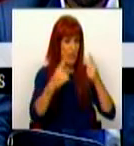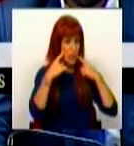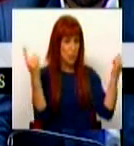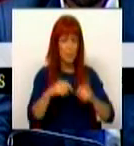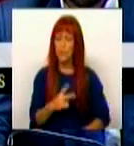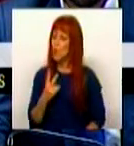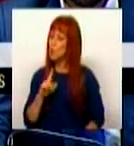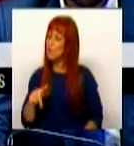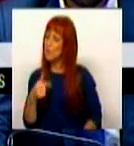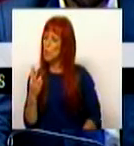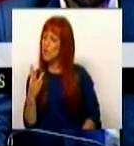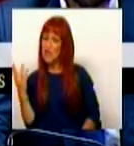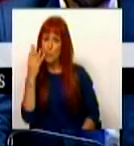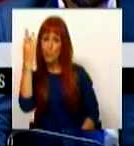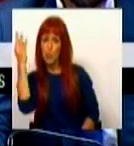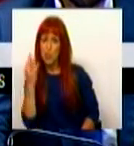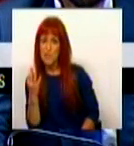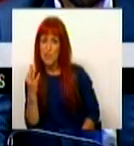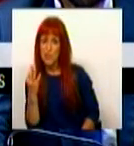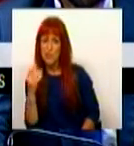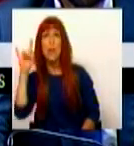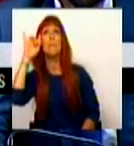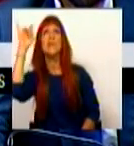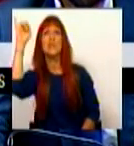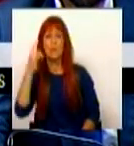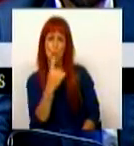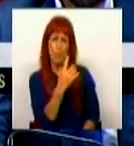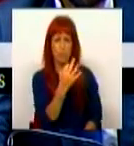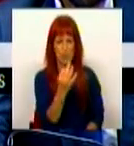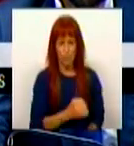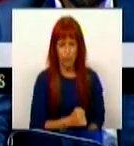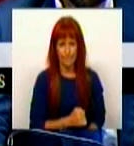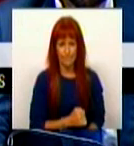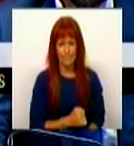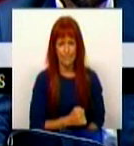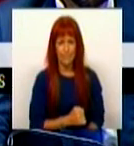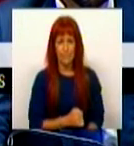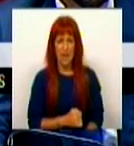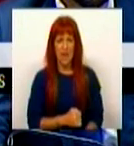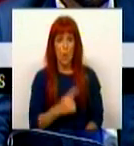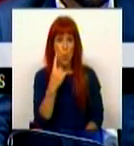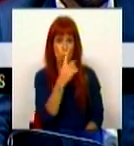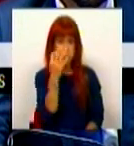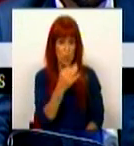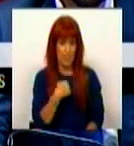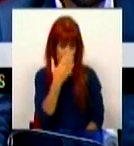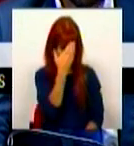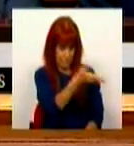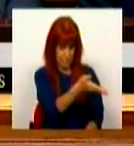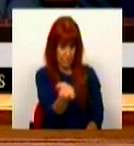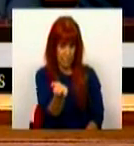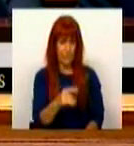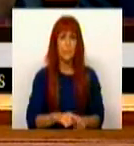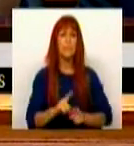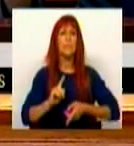Públicas de 2,3% para, imagine-se, 1%. Apenas 1%.